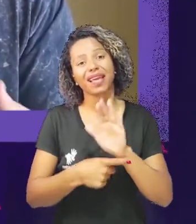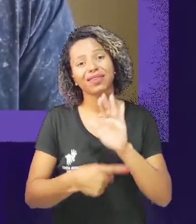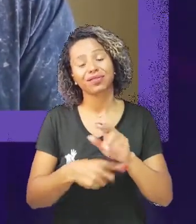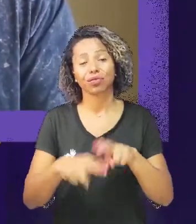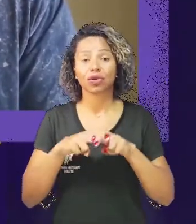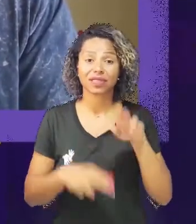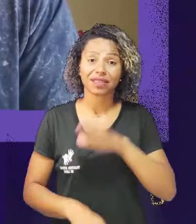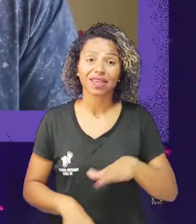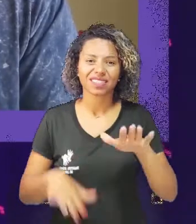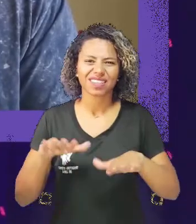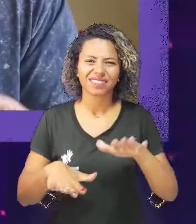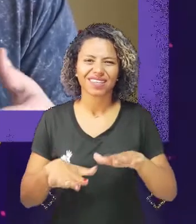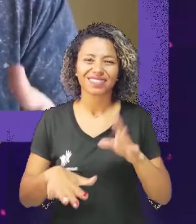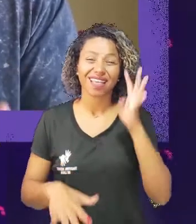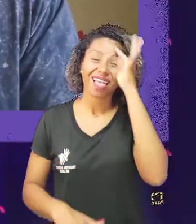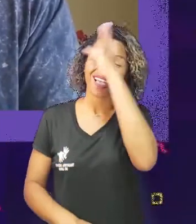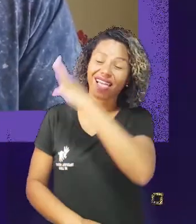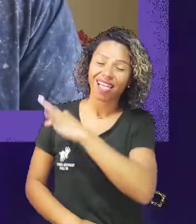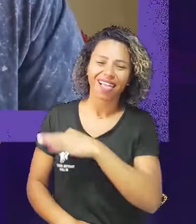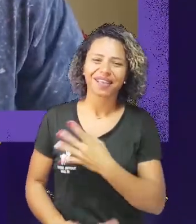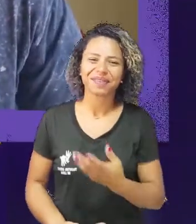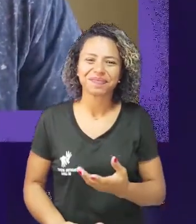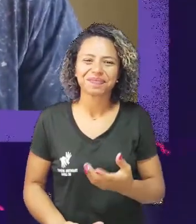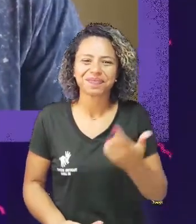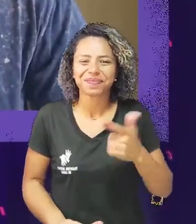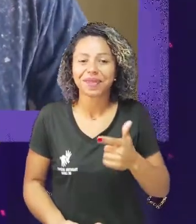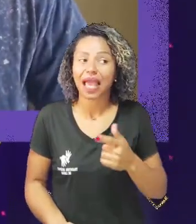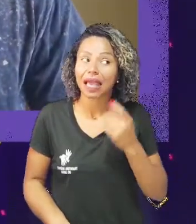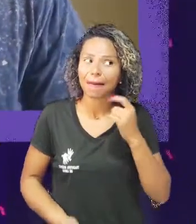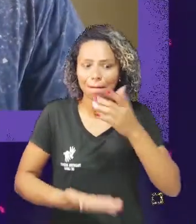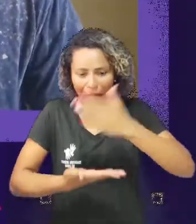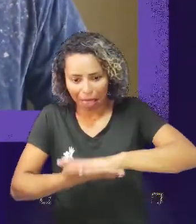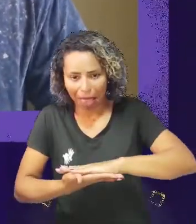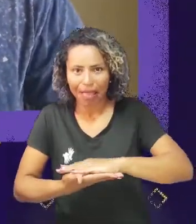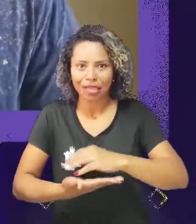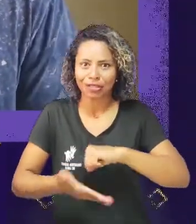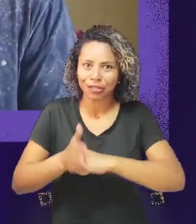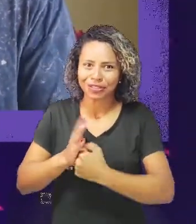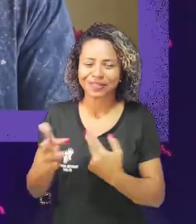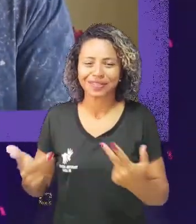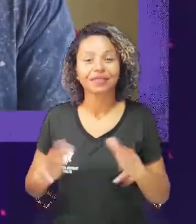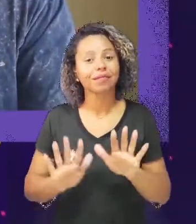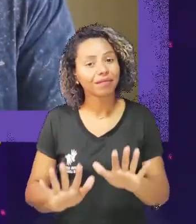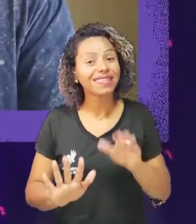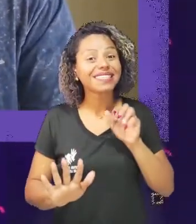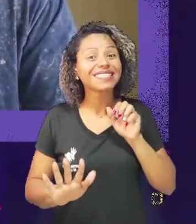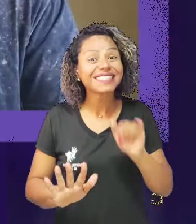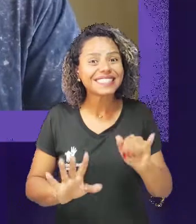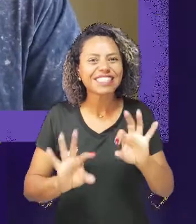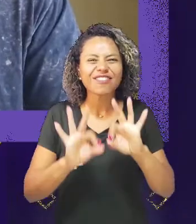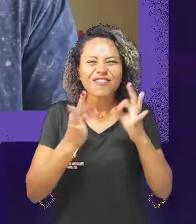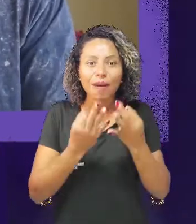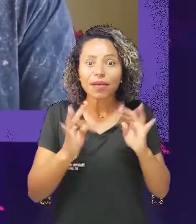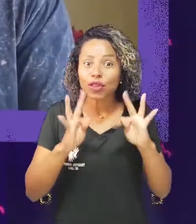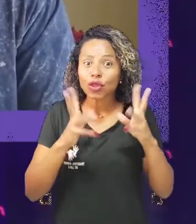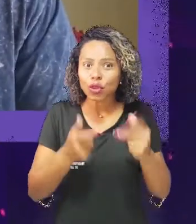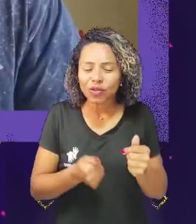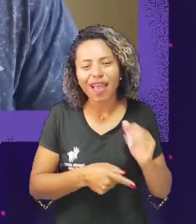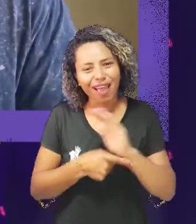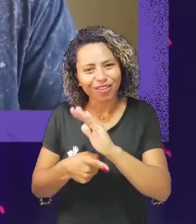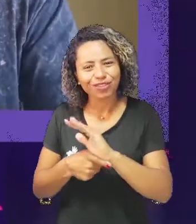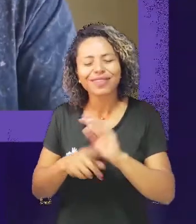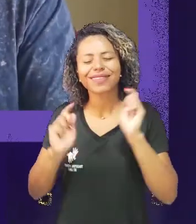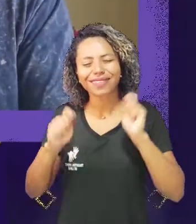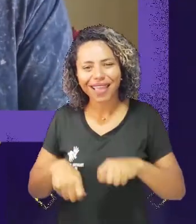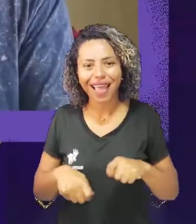vai ajudando, né? Às vezes é porque criança é mais desligada, né? Mas se todo mundo da família empenhar, eu acho que consigo descer mais um pouco a conta,